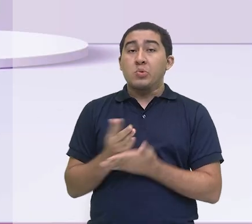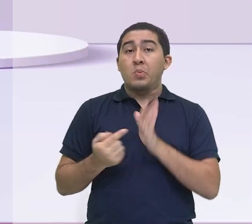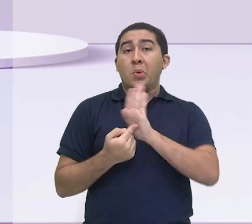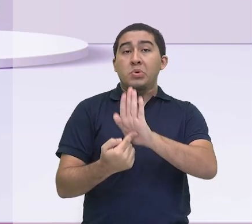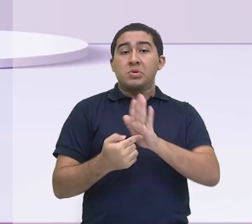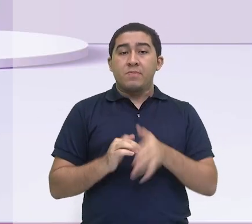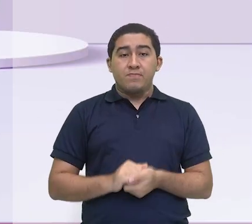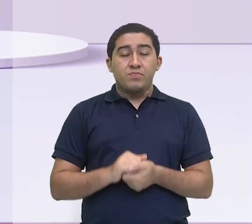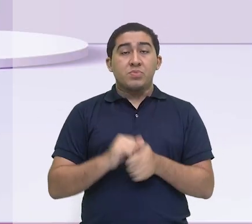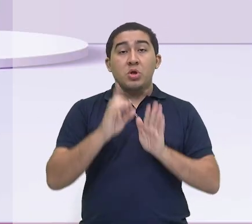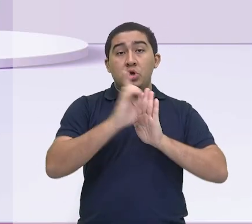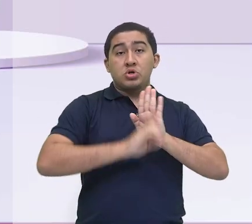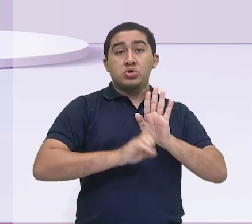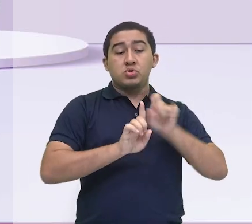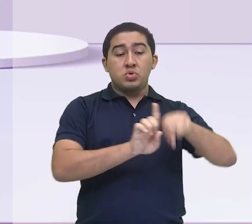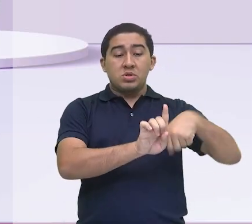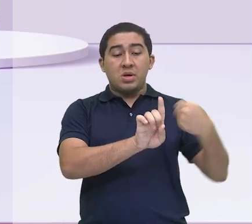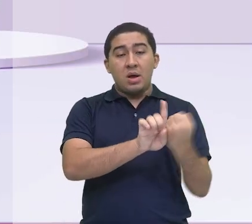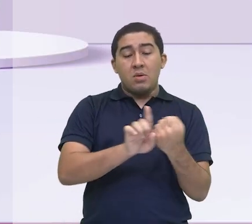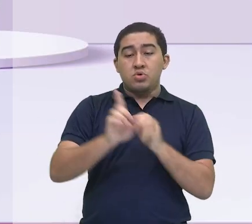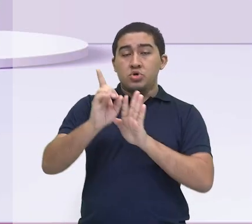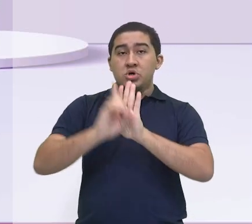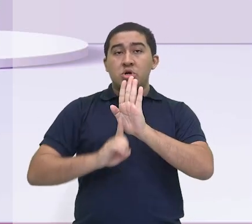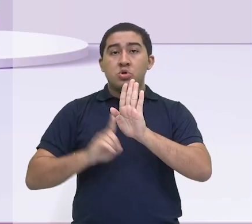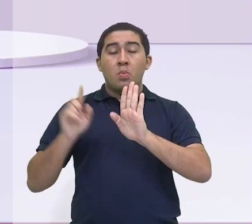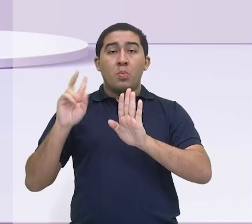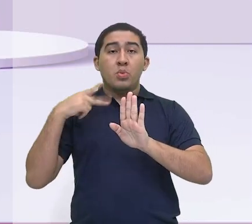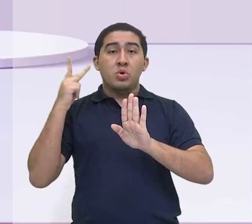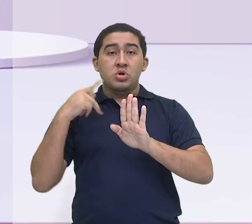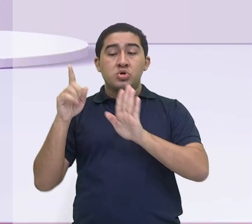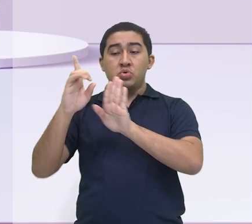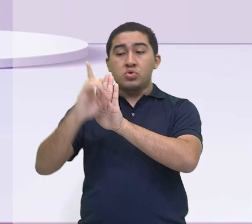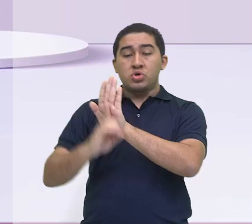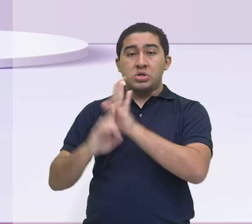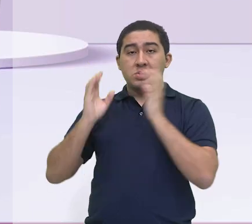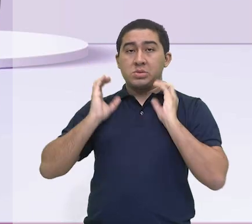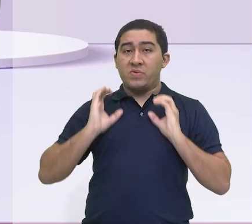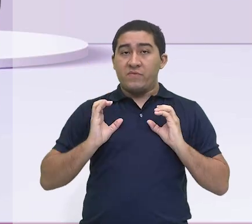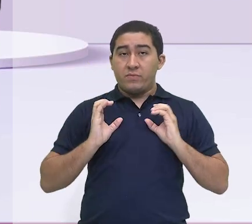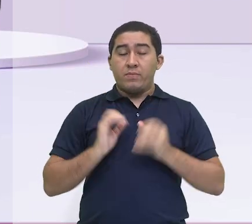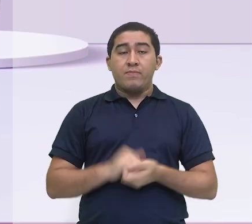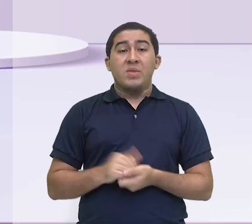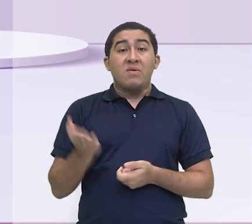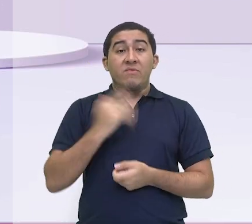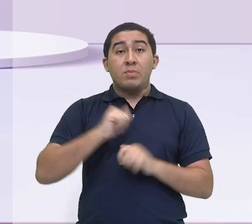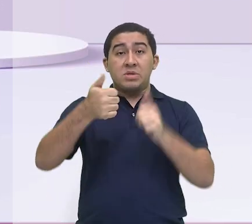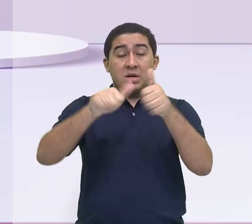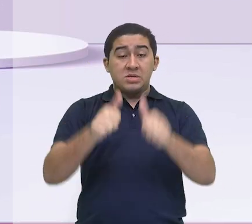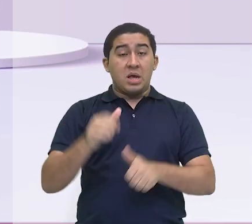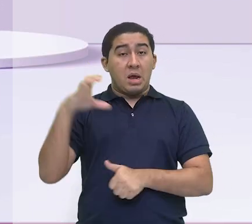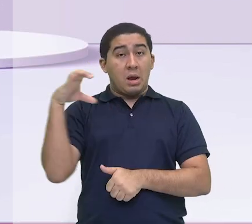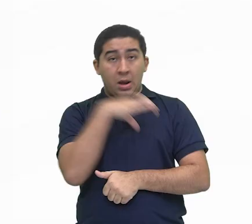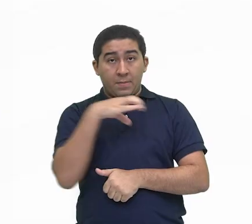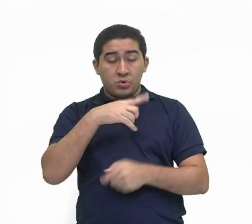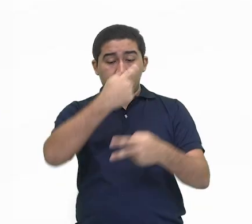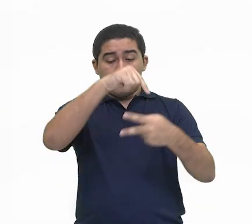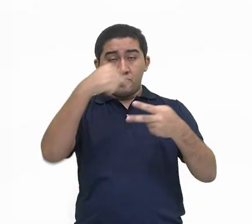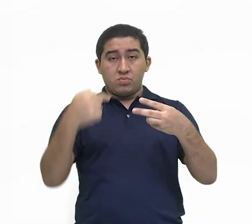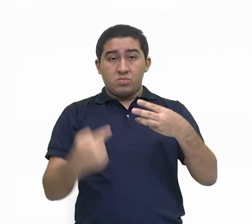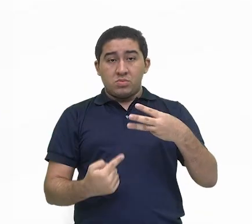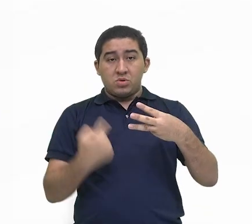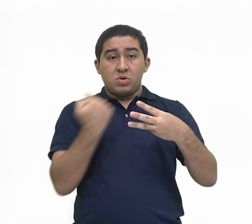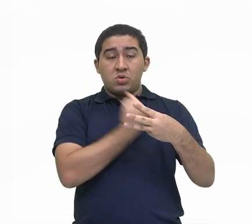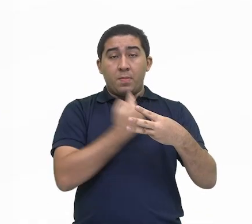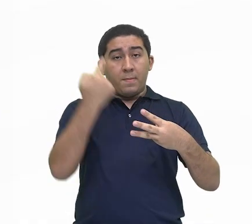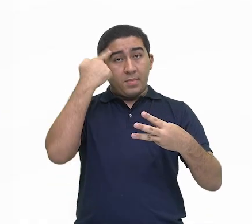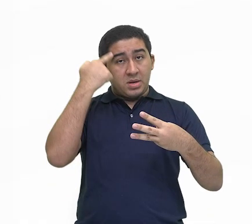Os direitos sociais, os direitos políticos e os direitos civis. Vamos analisar aqui rapidamente cada um deles, para a gente pensar.